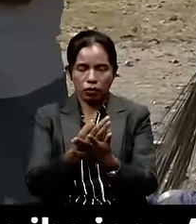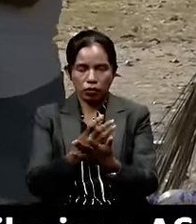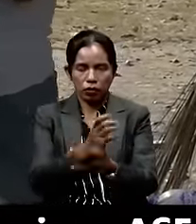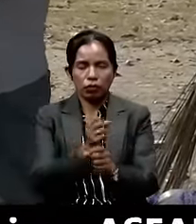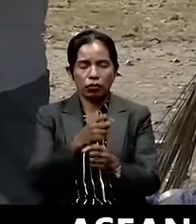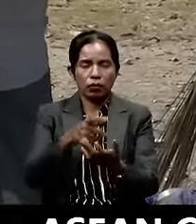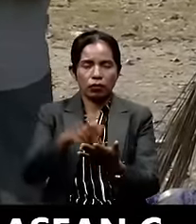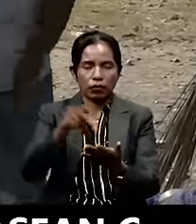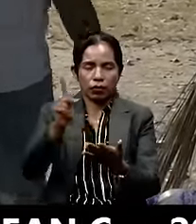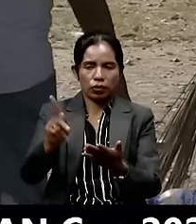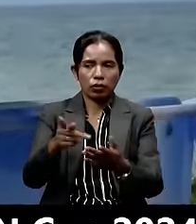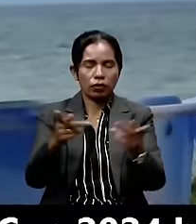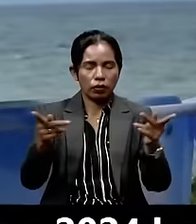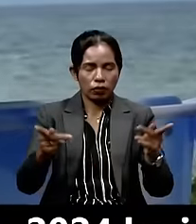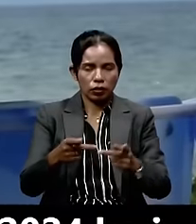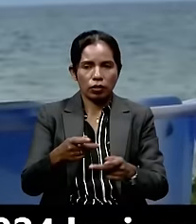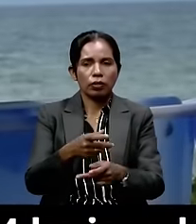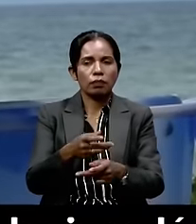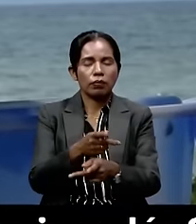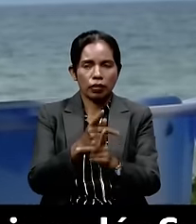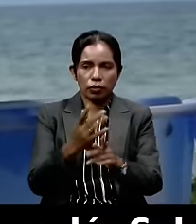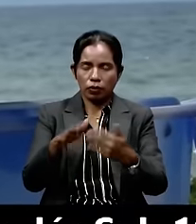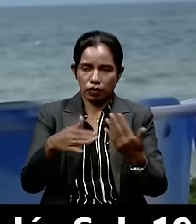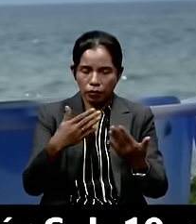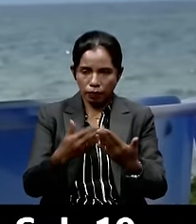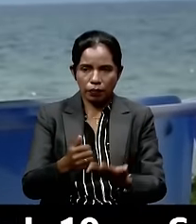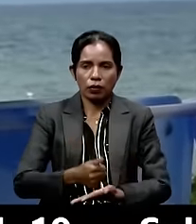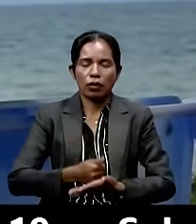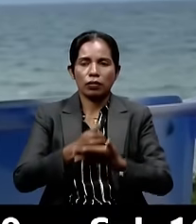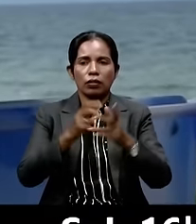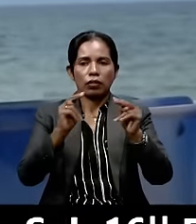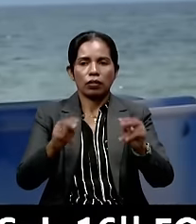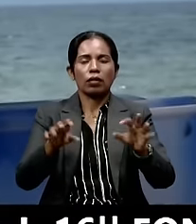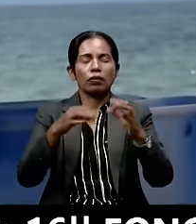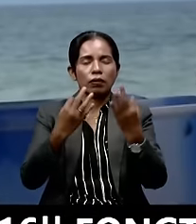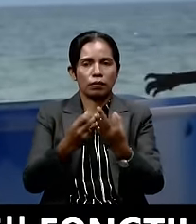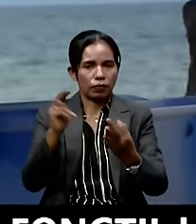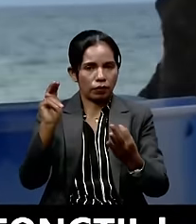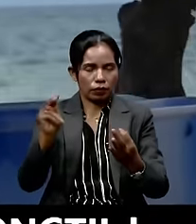halo pagamento, ba fatin crédito sira, no mos, sustenta a necessidade família nian.